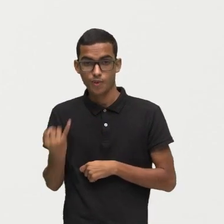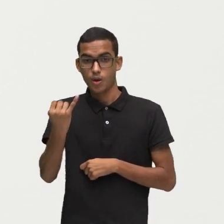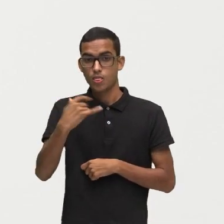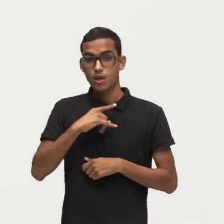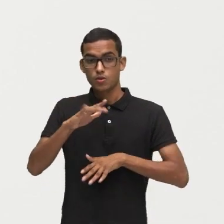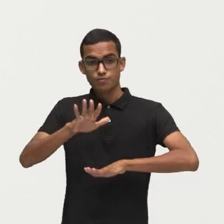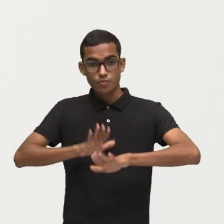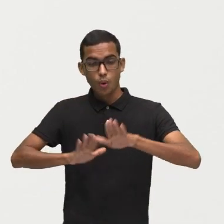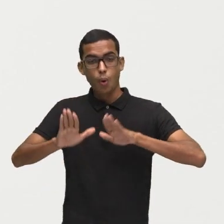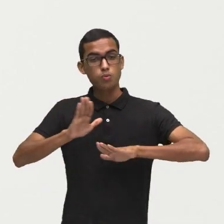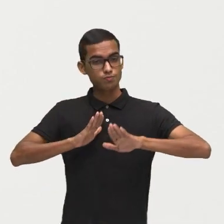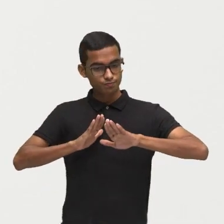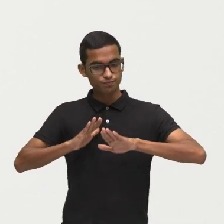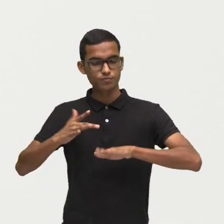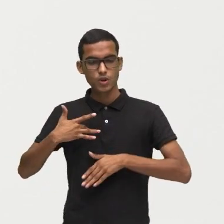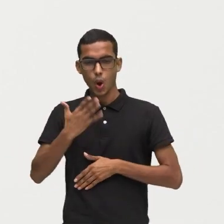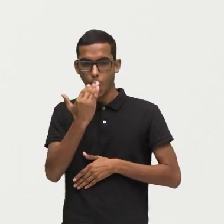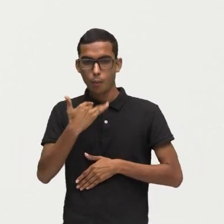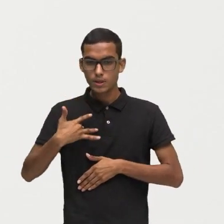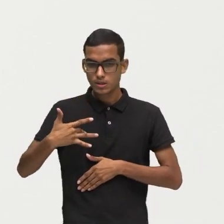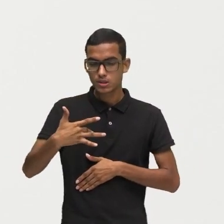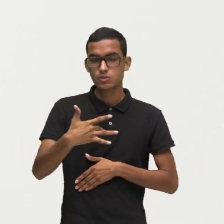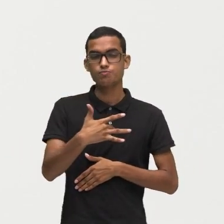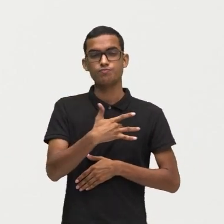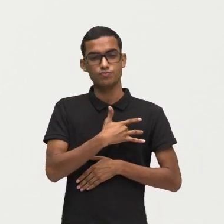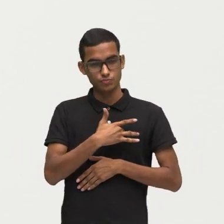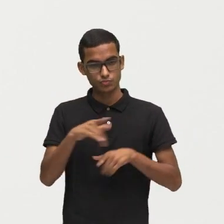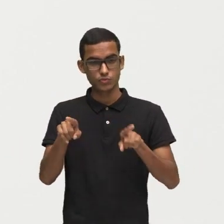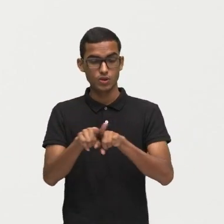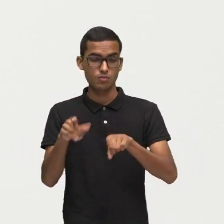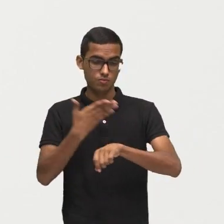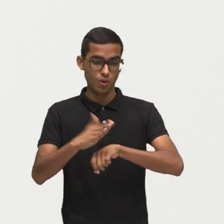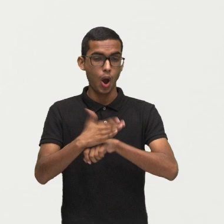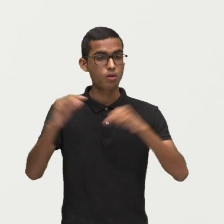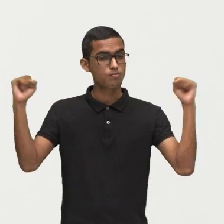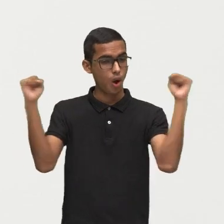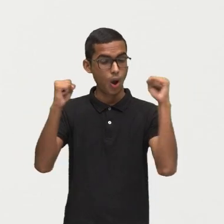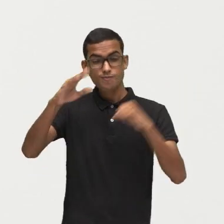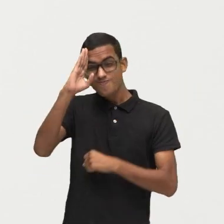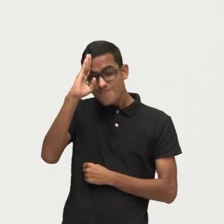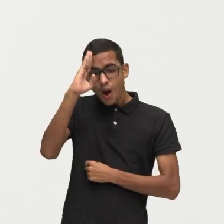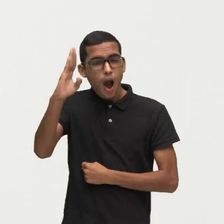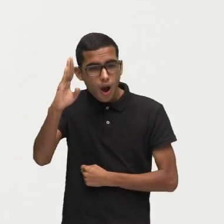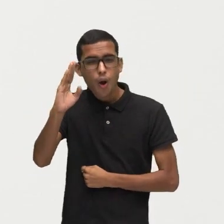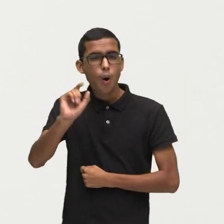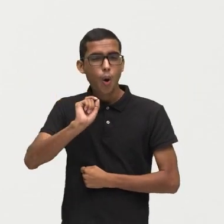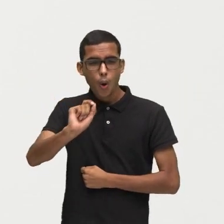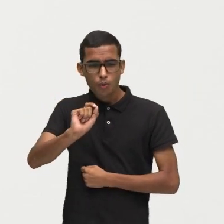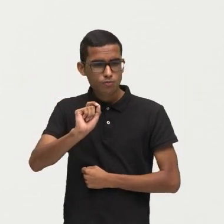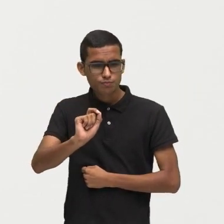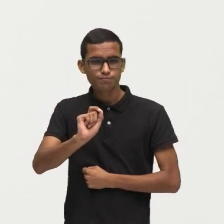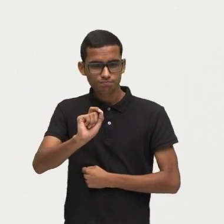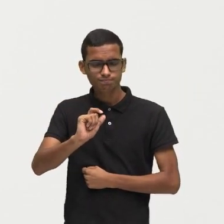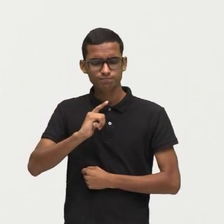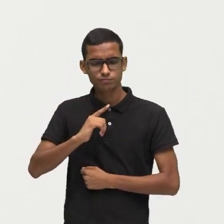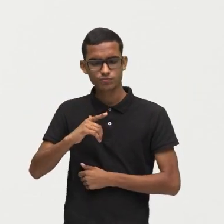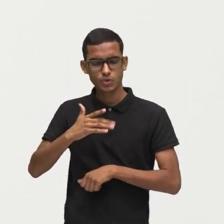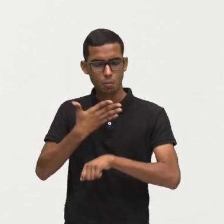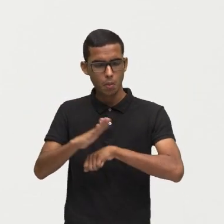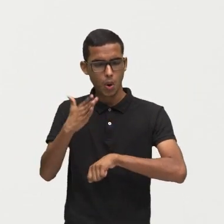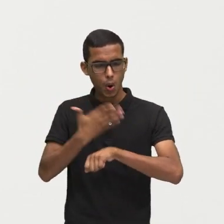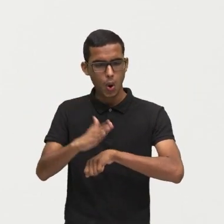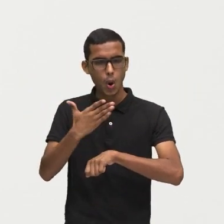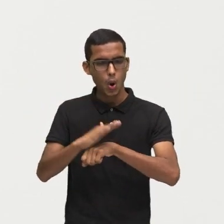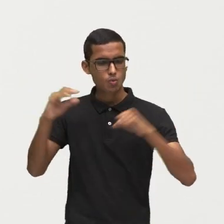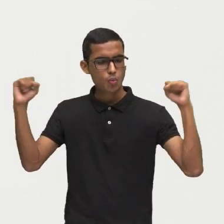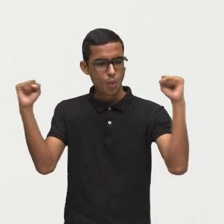hoje hábitos saudáveis de alimentação, de prática de exercícios e principalmente de praticar as atividades de